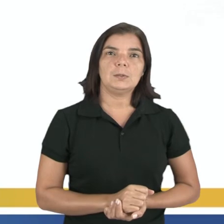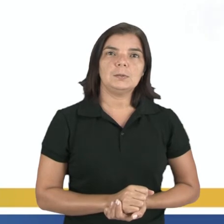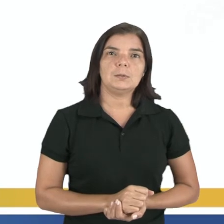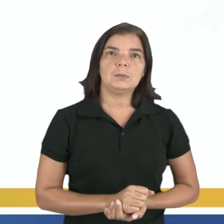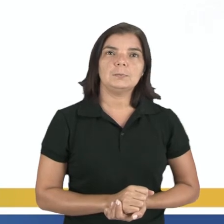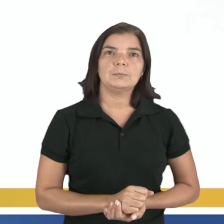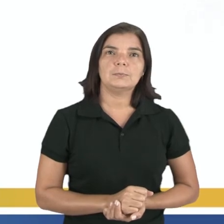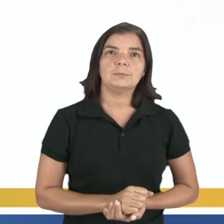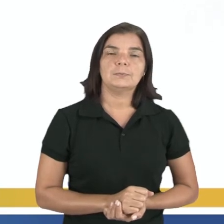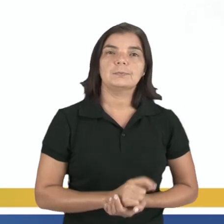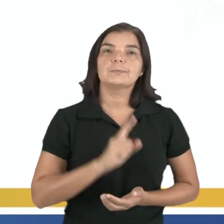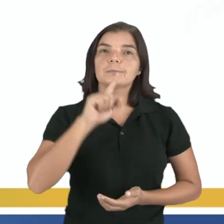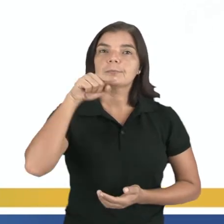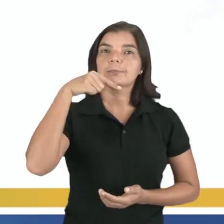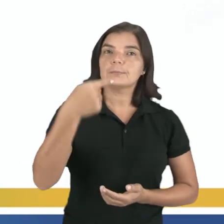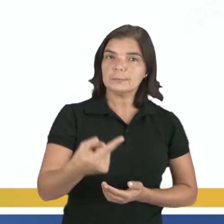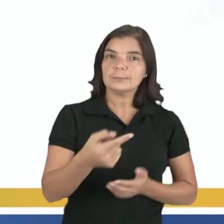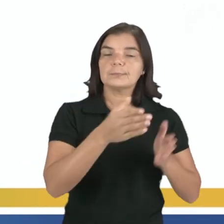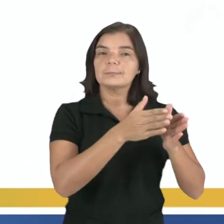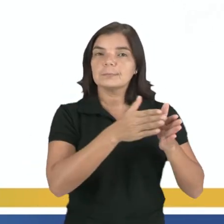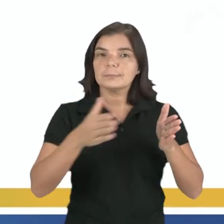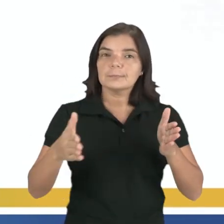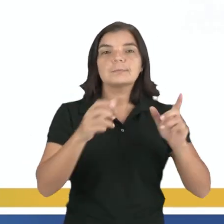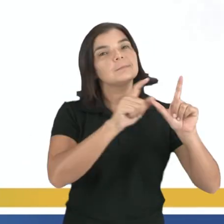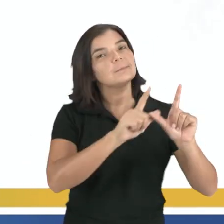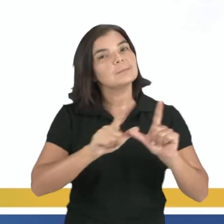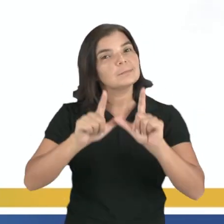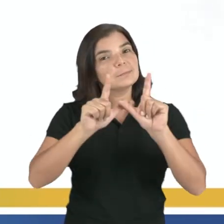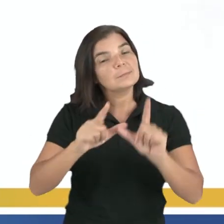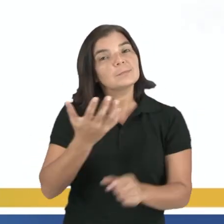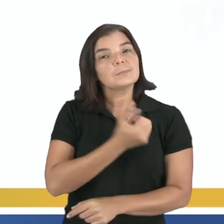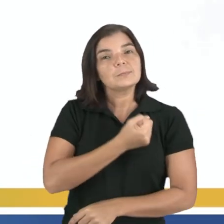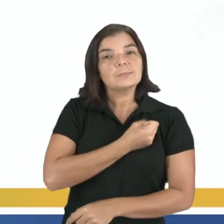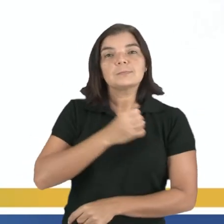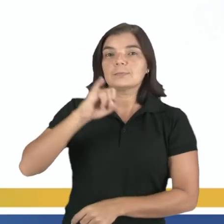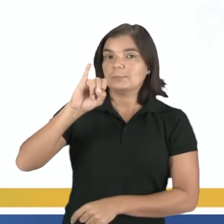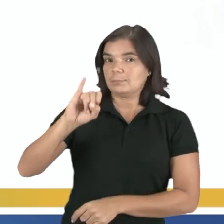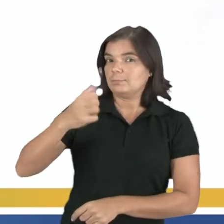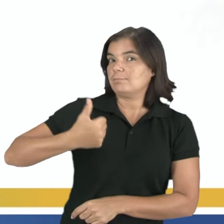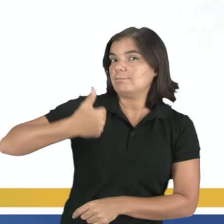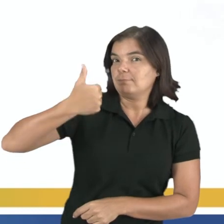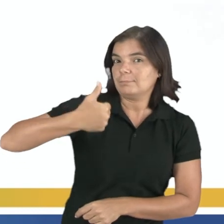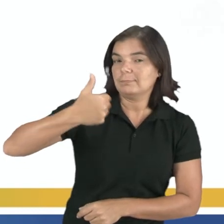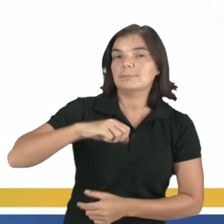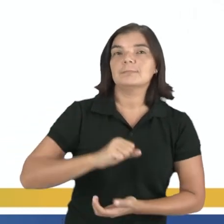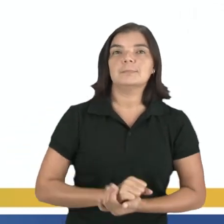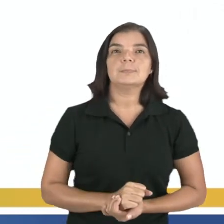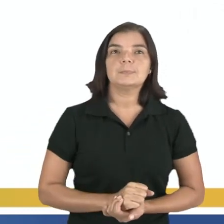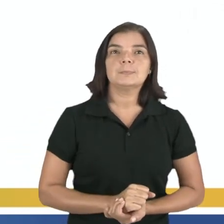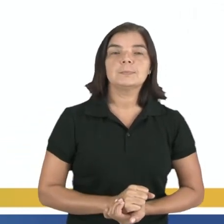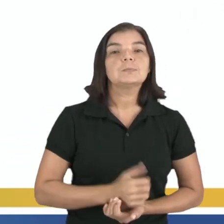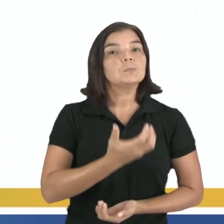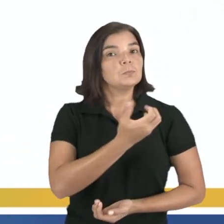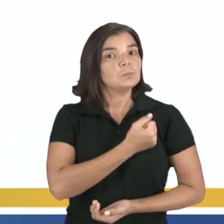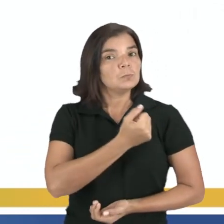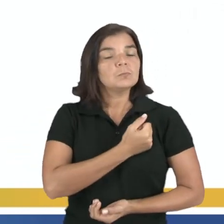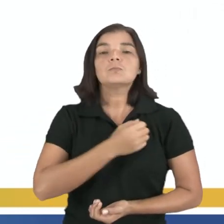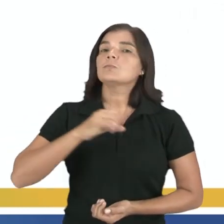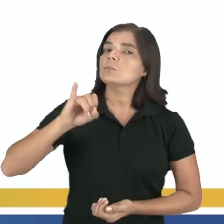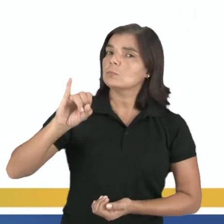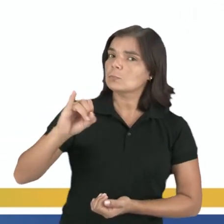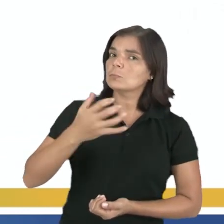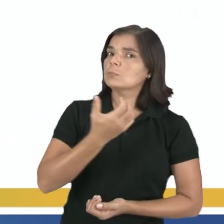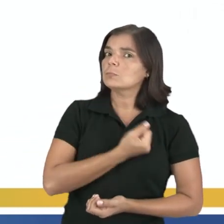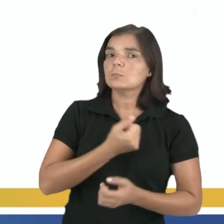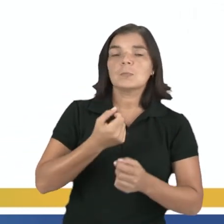Uma outra sequência, só para a gente fechar, a sequência dos números ímpares positivos, né? Os números ímpares são aqueles números que não